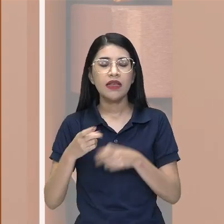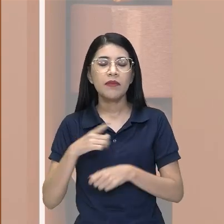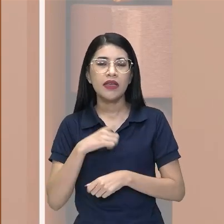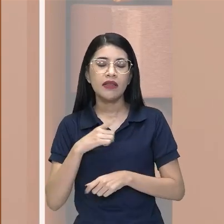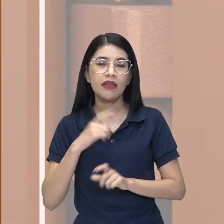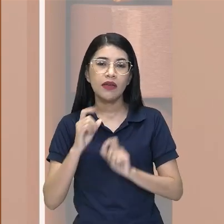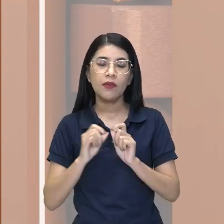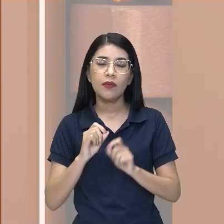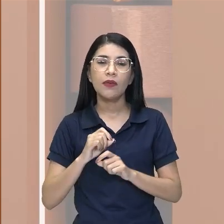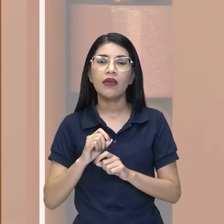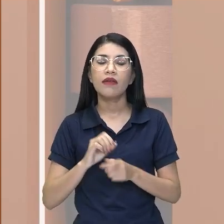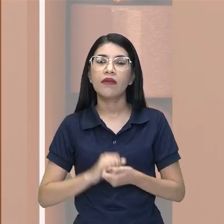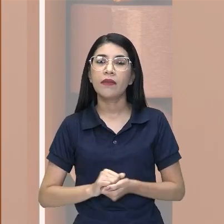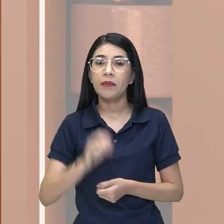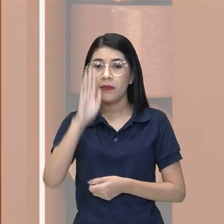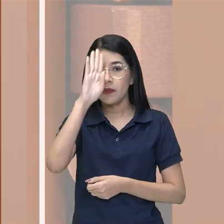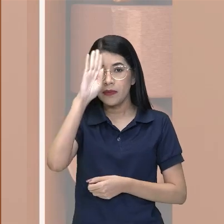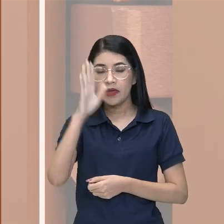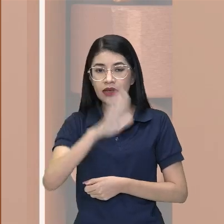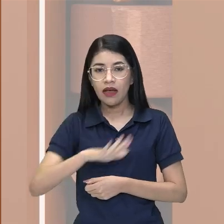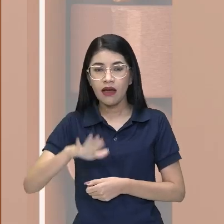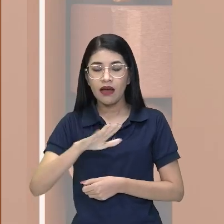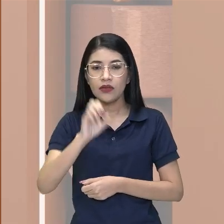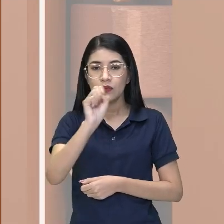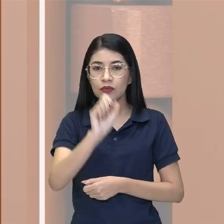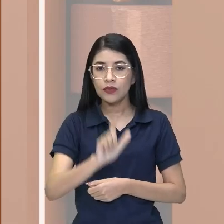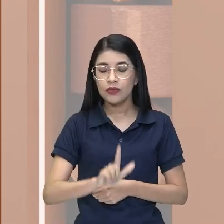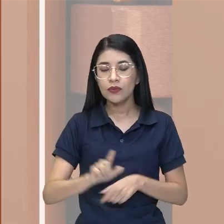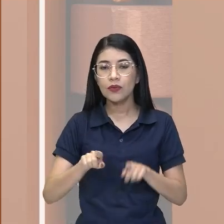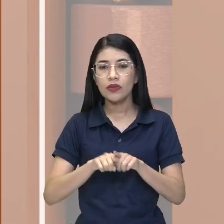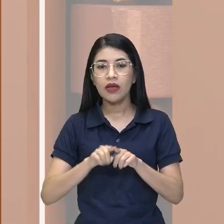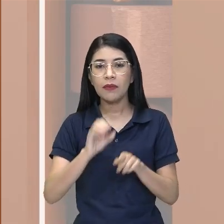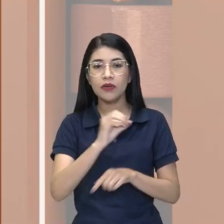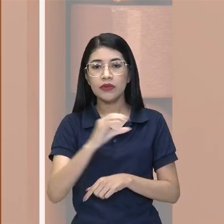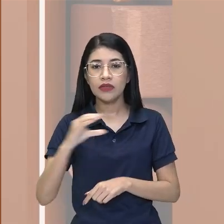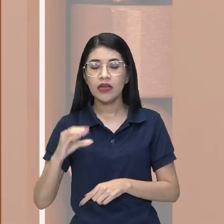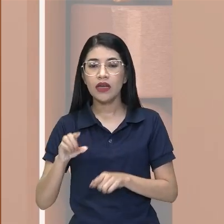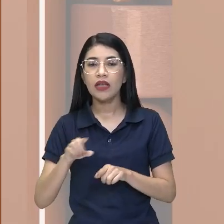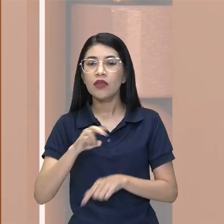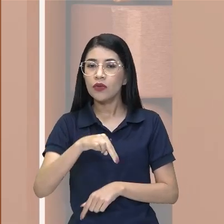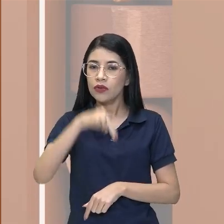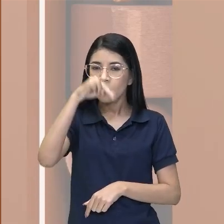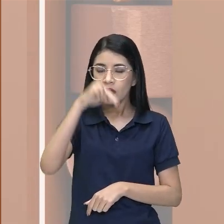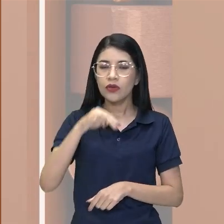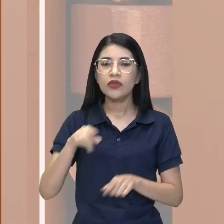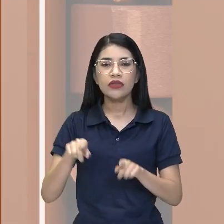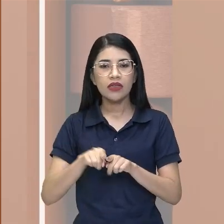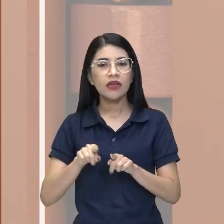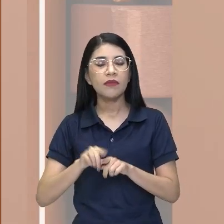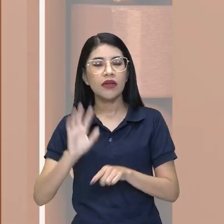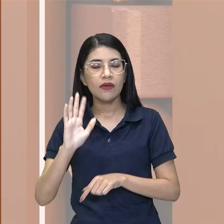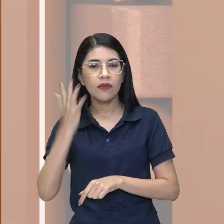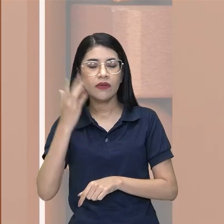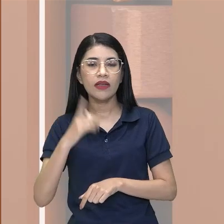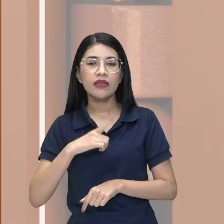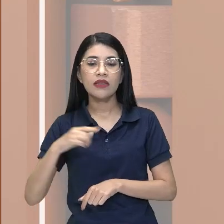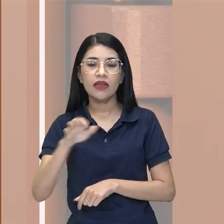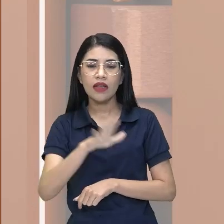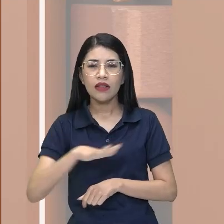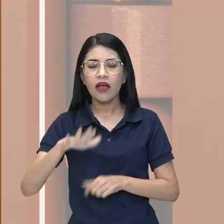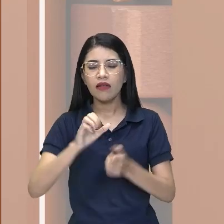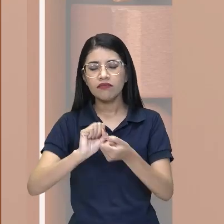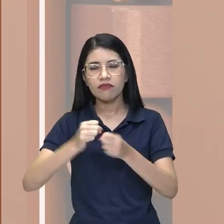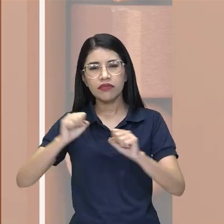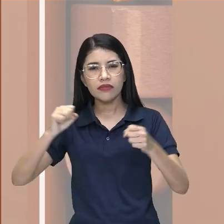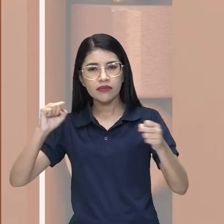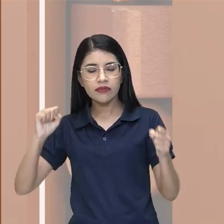presença, principalmente ali na região sudeste e centro-oeste, na região norte e sul também, a presença de grandes extensões territoriais,